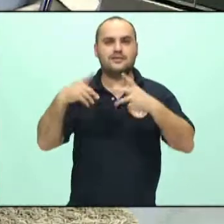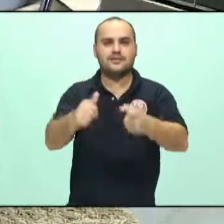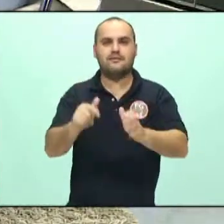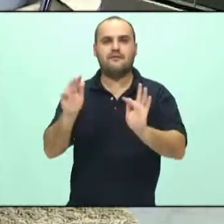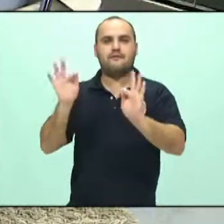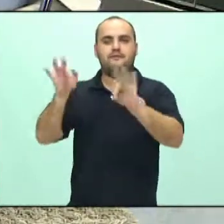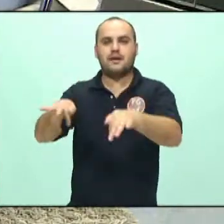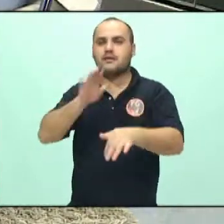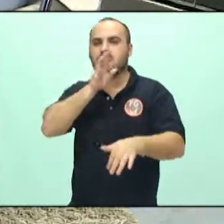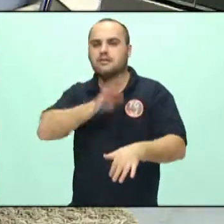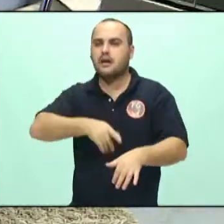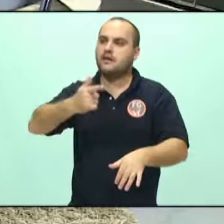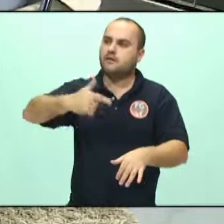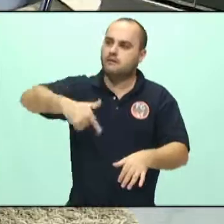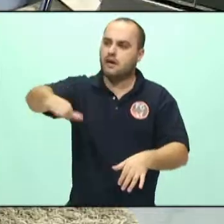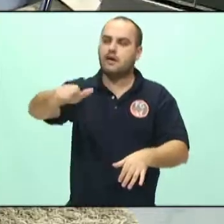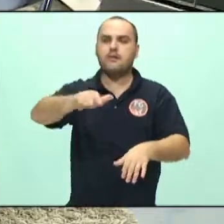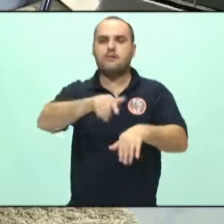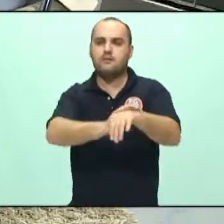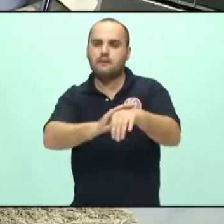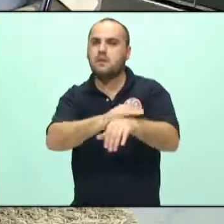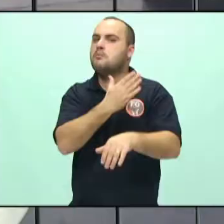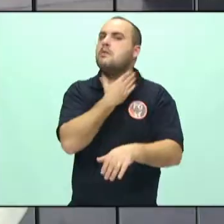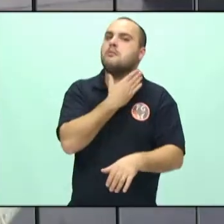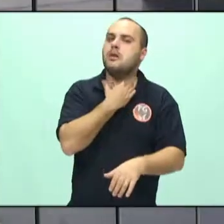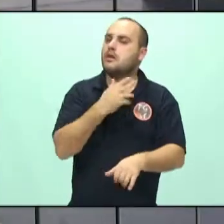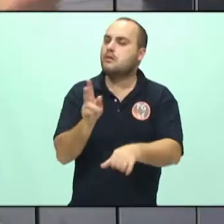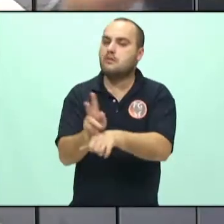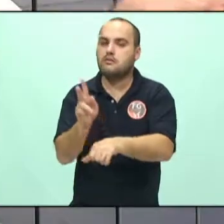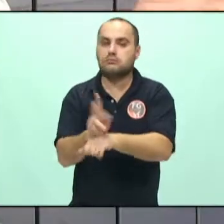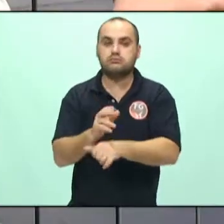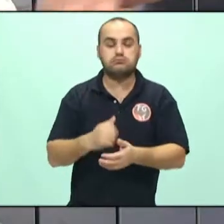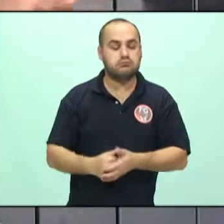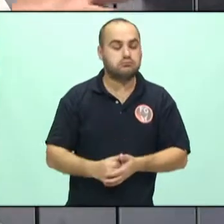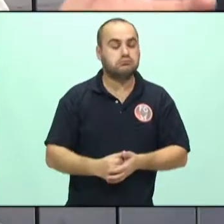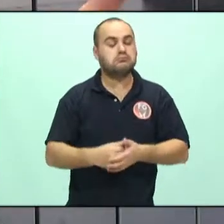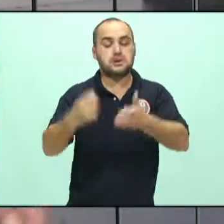tarde, vão lá, conversam, bate-papo, cuidam da horta. Eu disse, prefeito, isso aí pode se